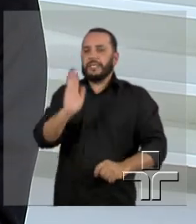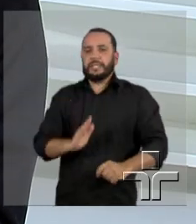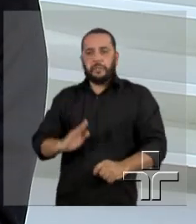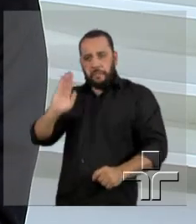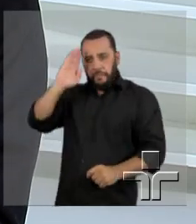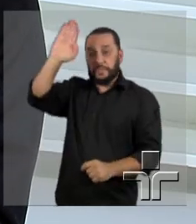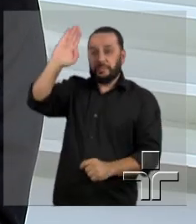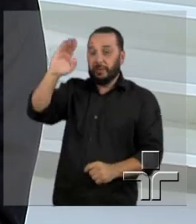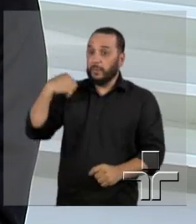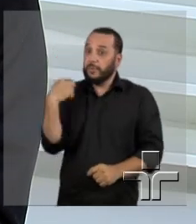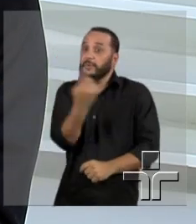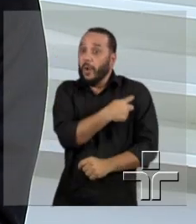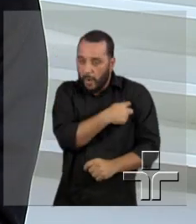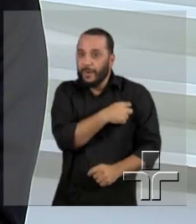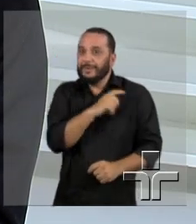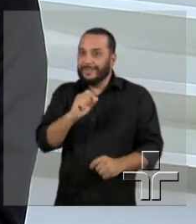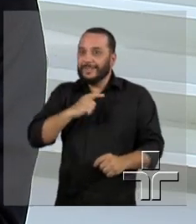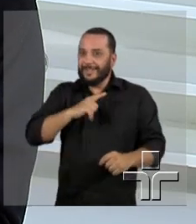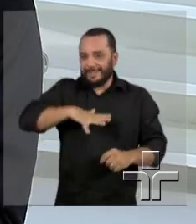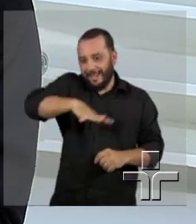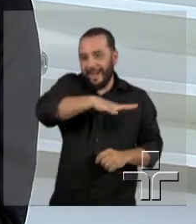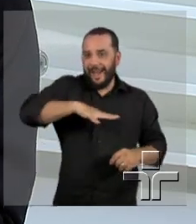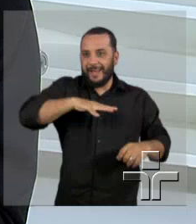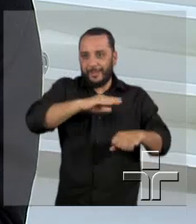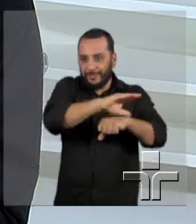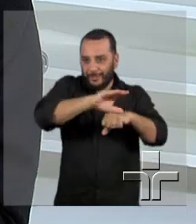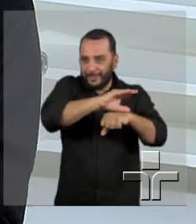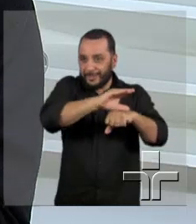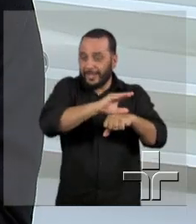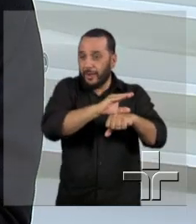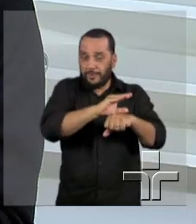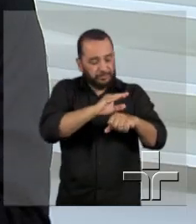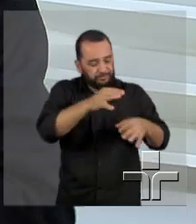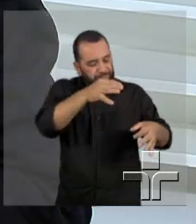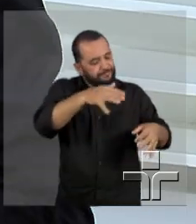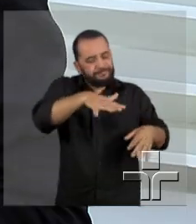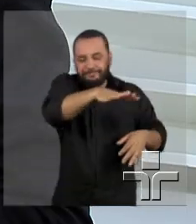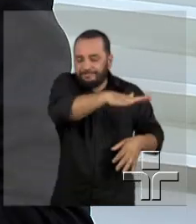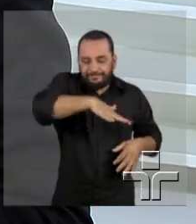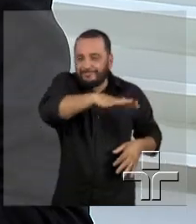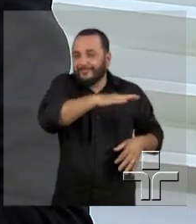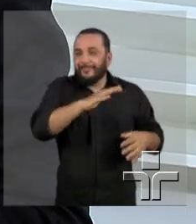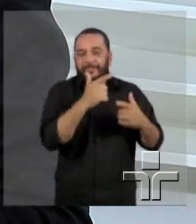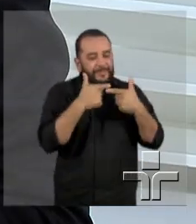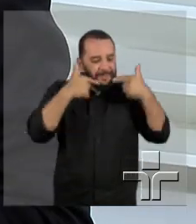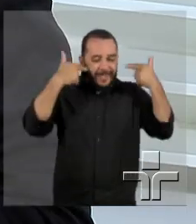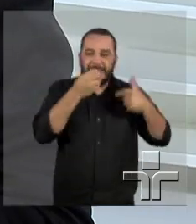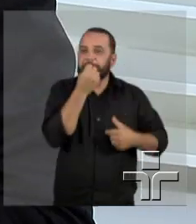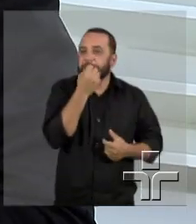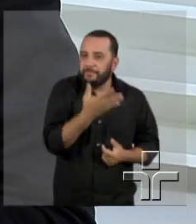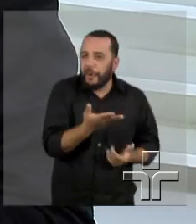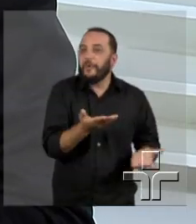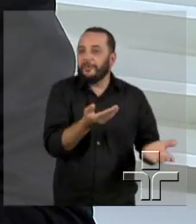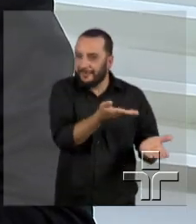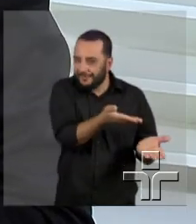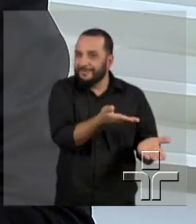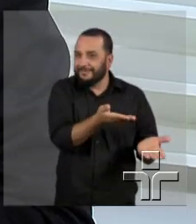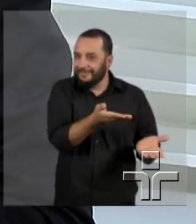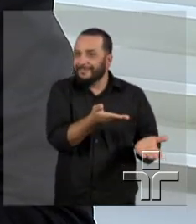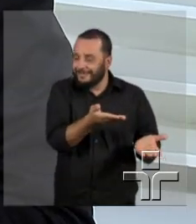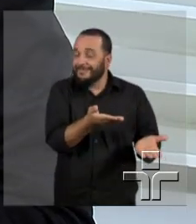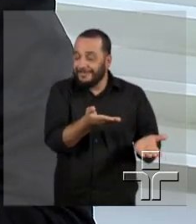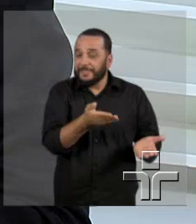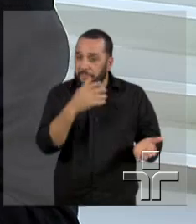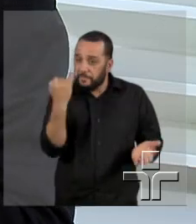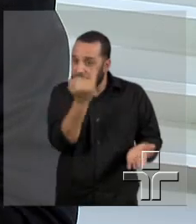não sabemos disso. Daí esse meu apelo recorrente, insistente, né, de retorno à Constituição. A